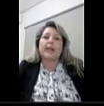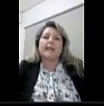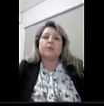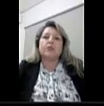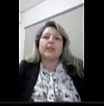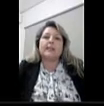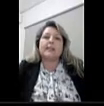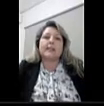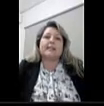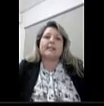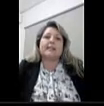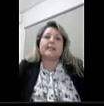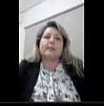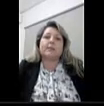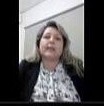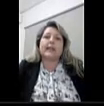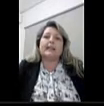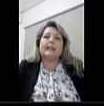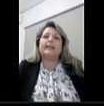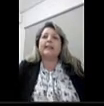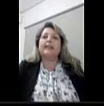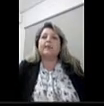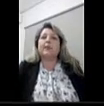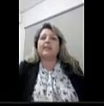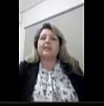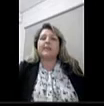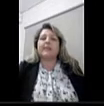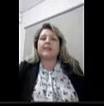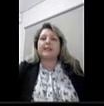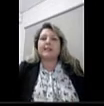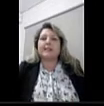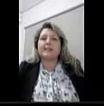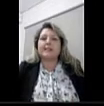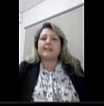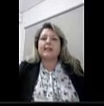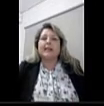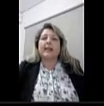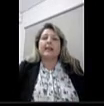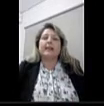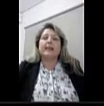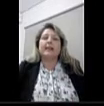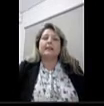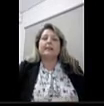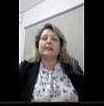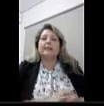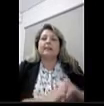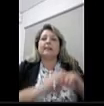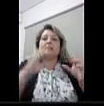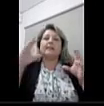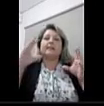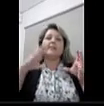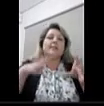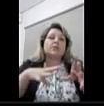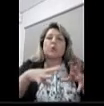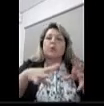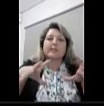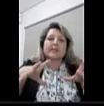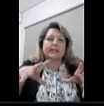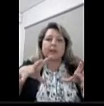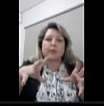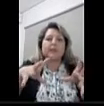para que não tire essa atenção dela, né, porque às vezes essa criança, ela se